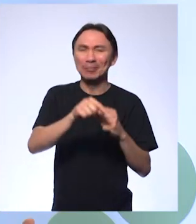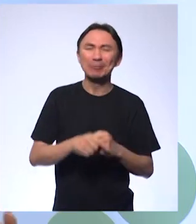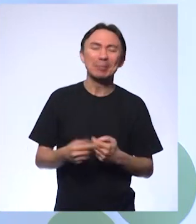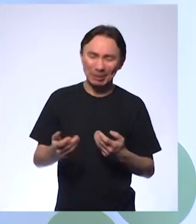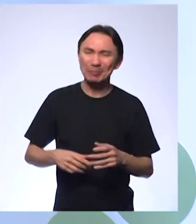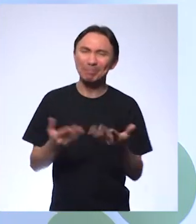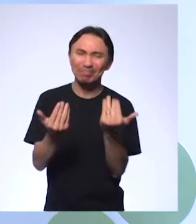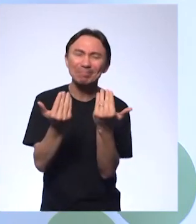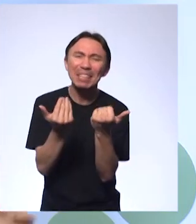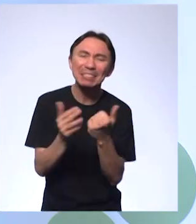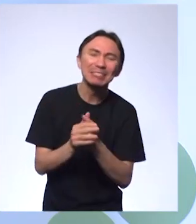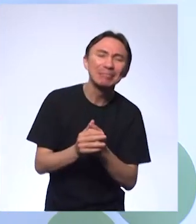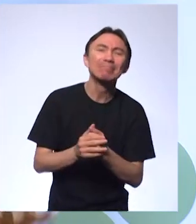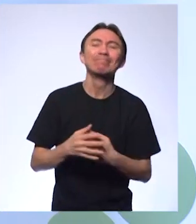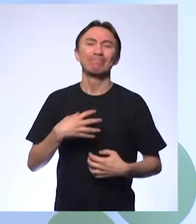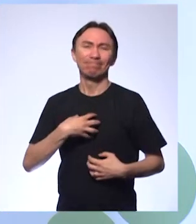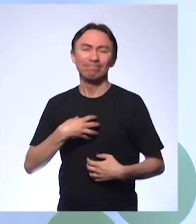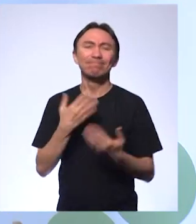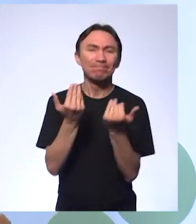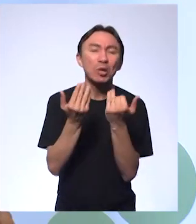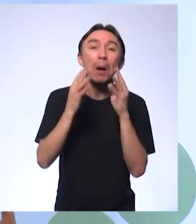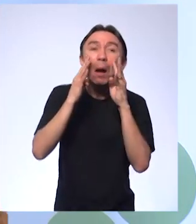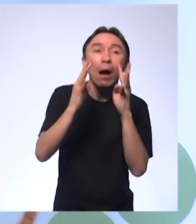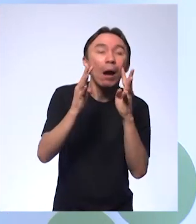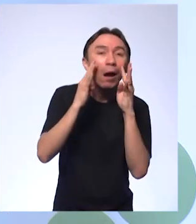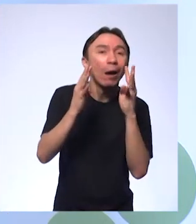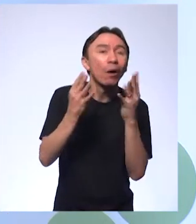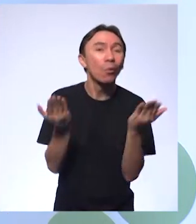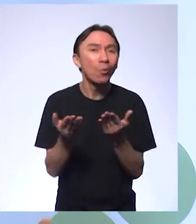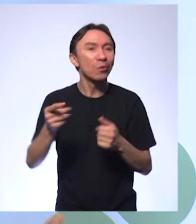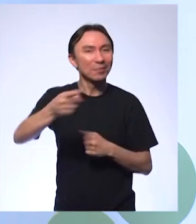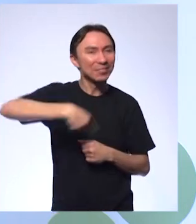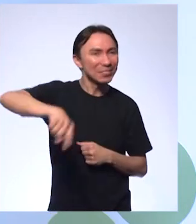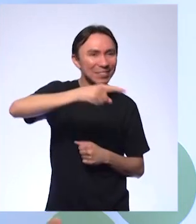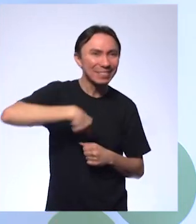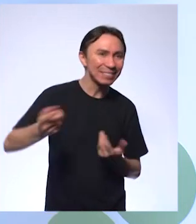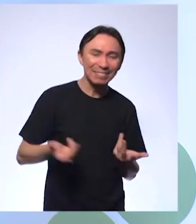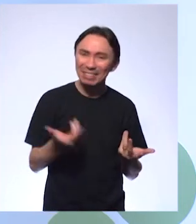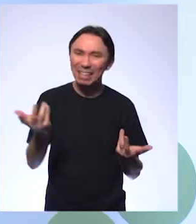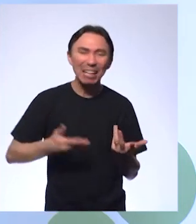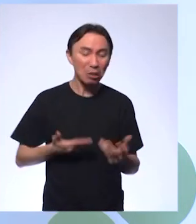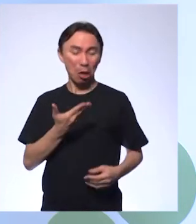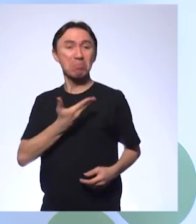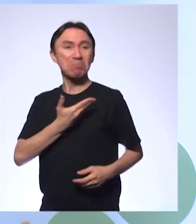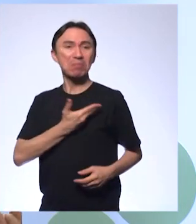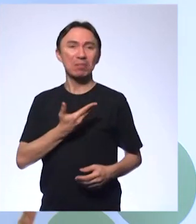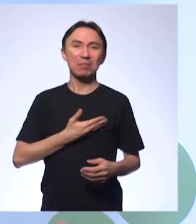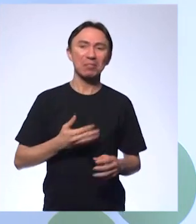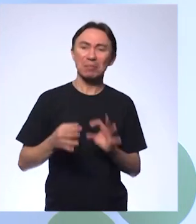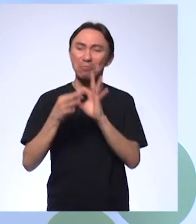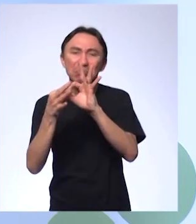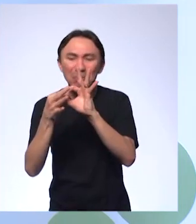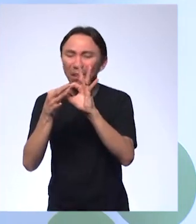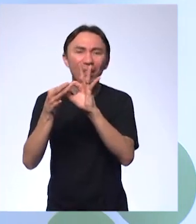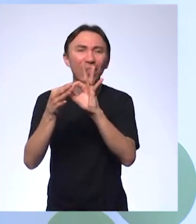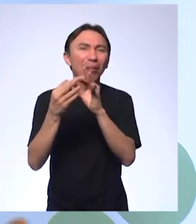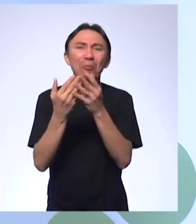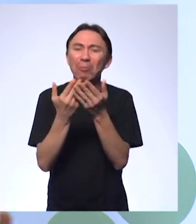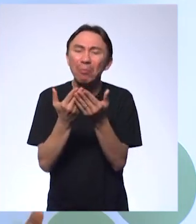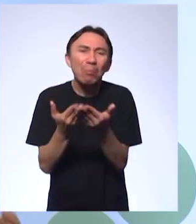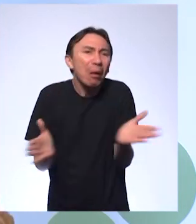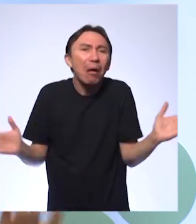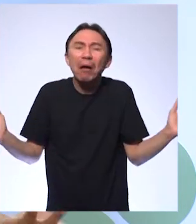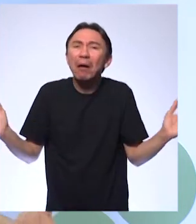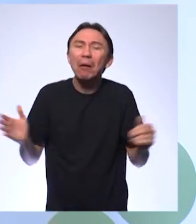hoje a gente percebe que as relações afetivas, elas têm terminado por falta da escuta, né? E quando eu falo relações